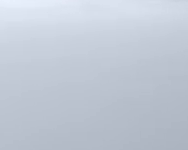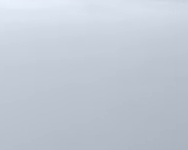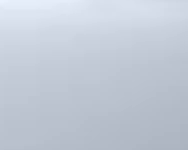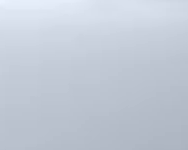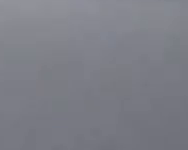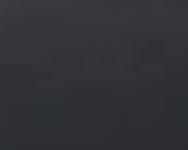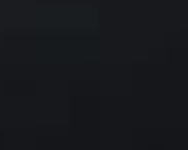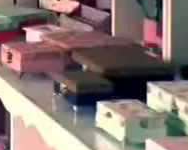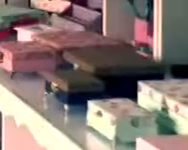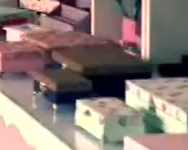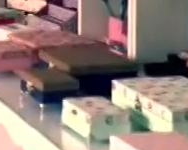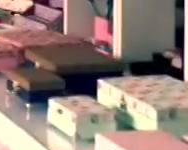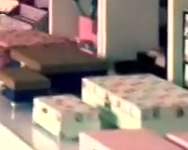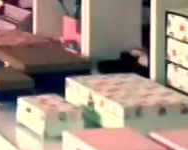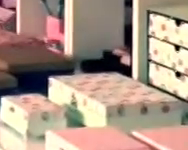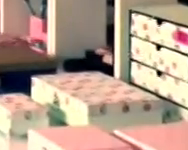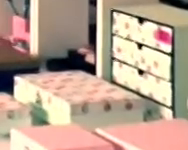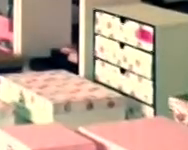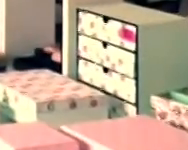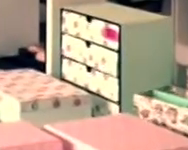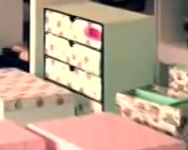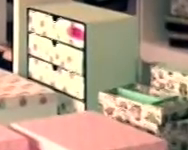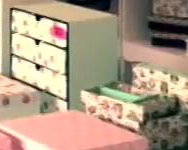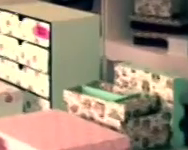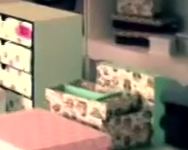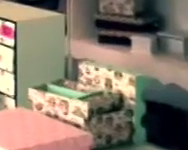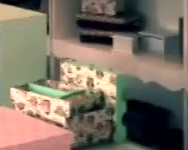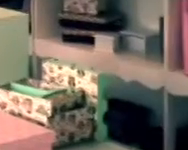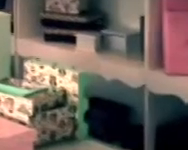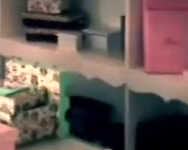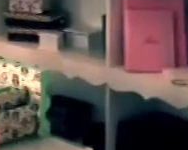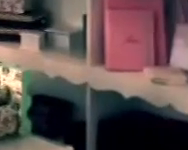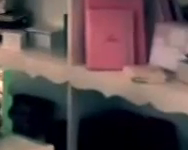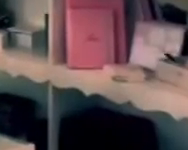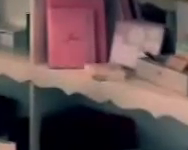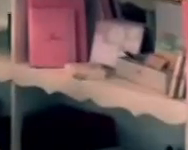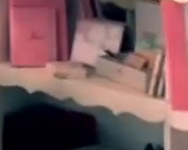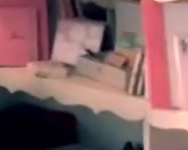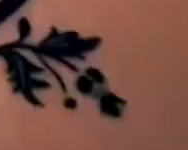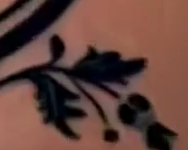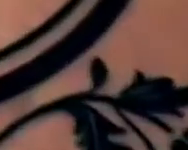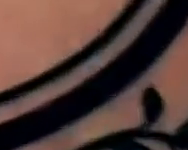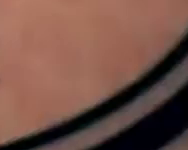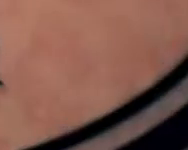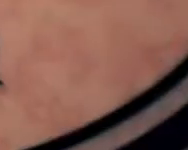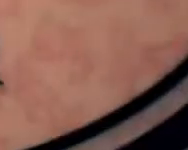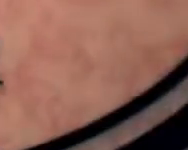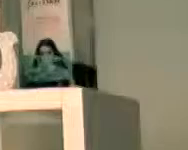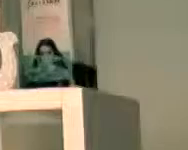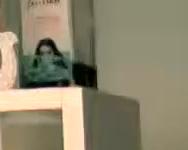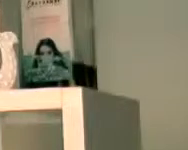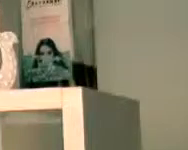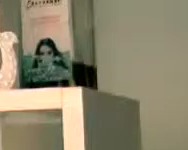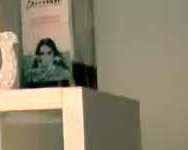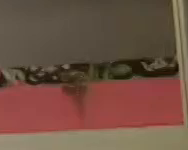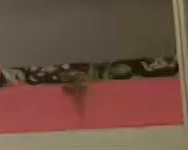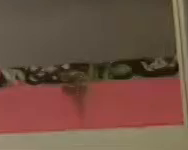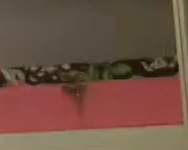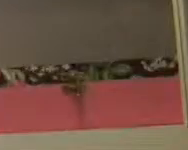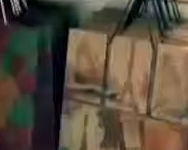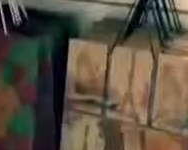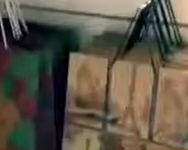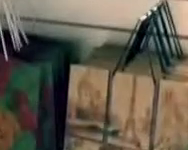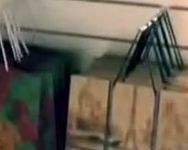sou. Pensou em presentear aquela pessoa especial? Então, pensou em Dual Presentes. Tudo em